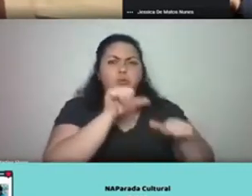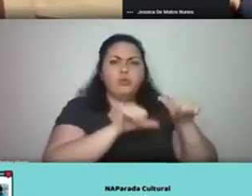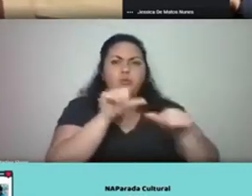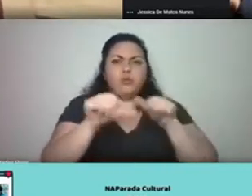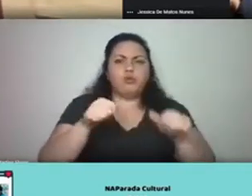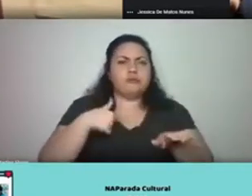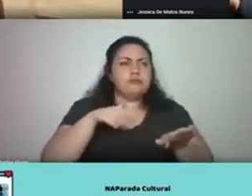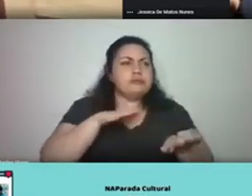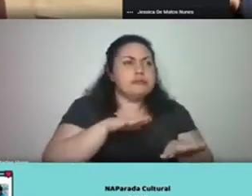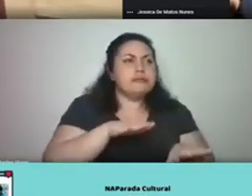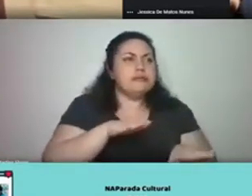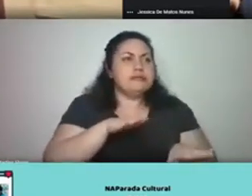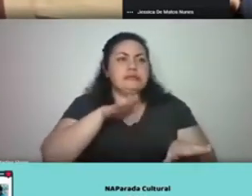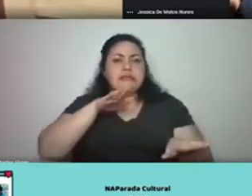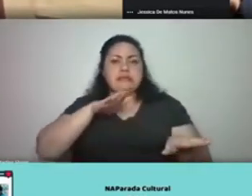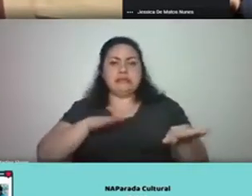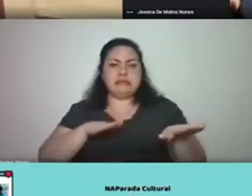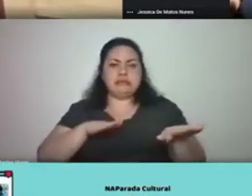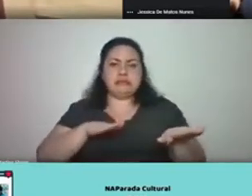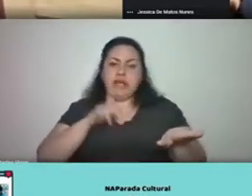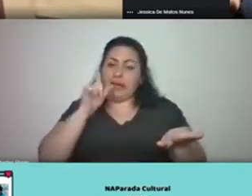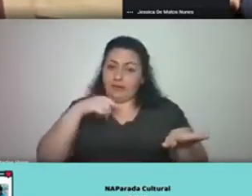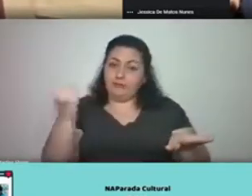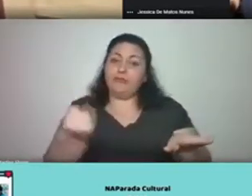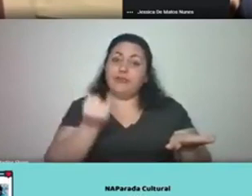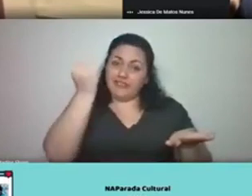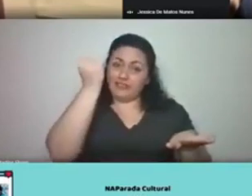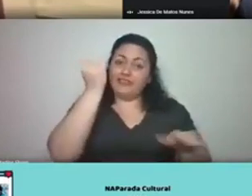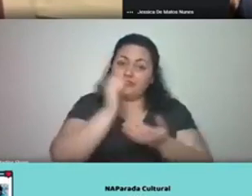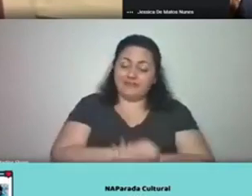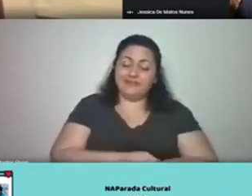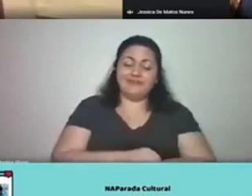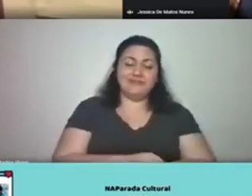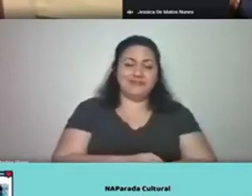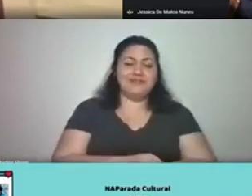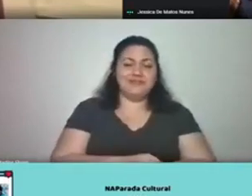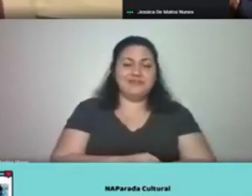passo atrás, é super importante. Sim.